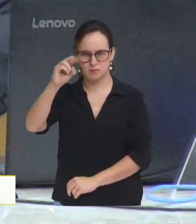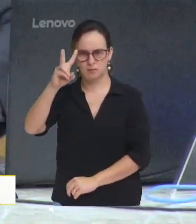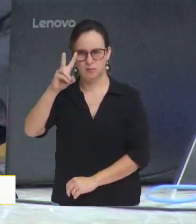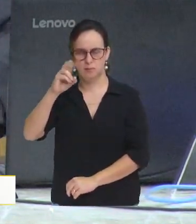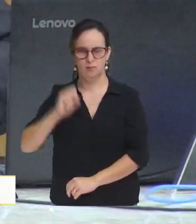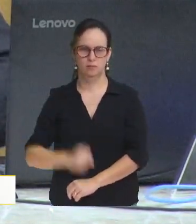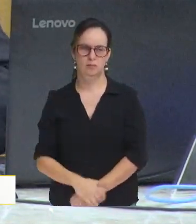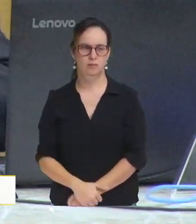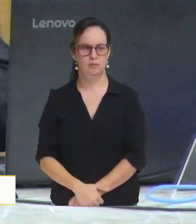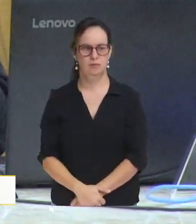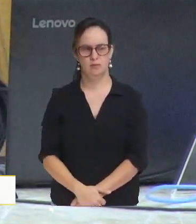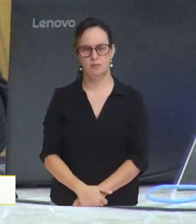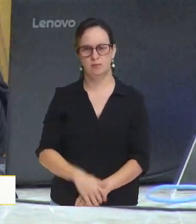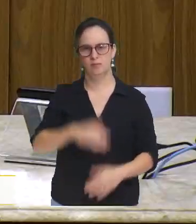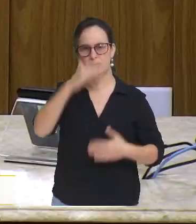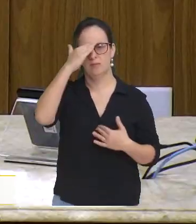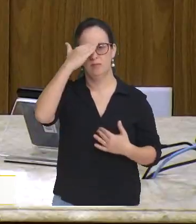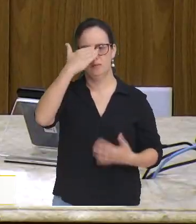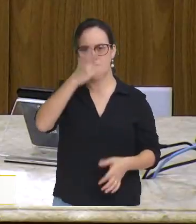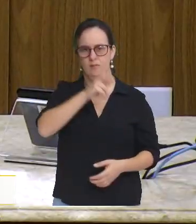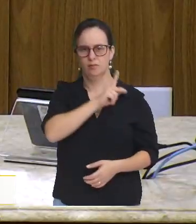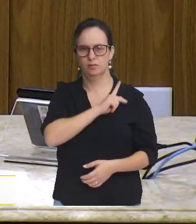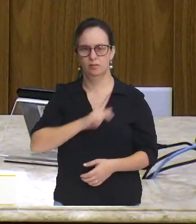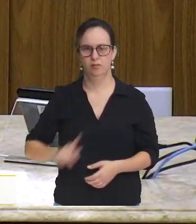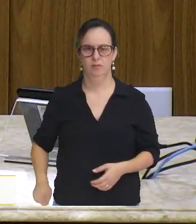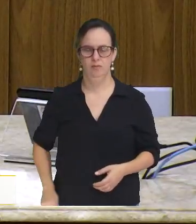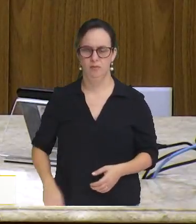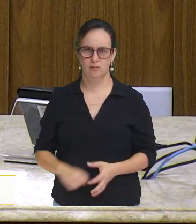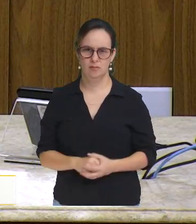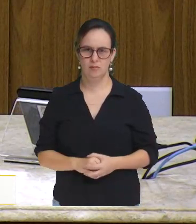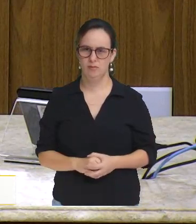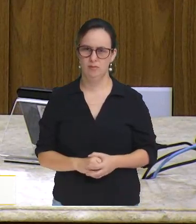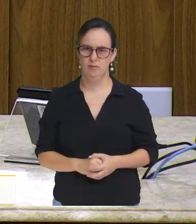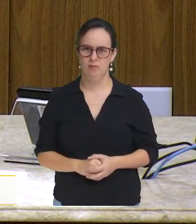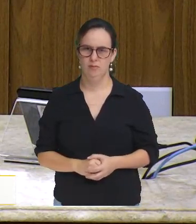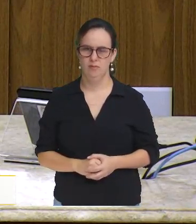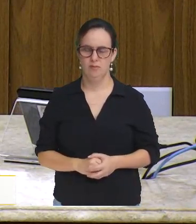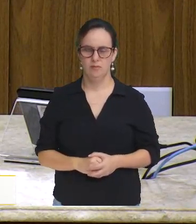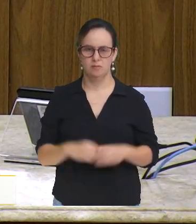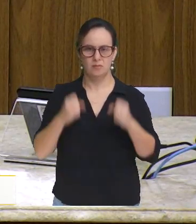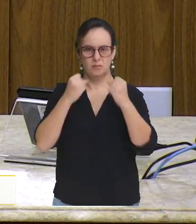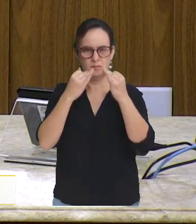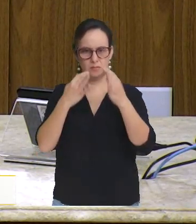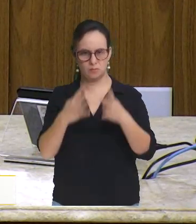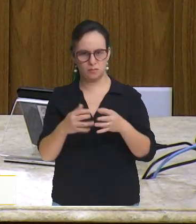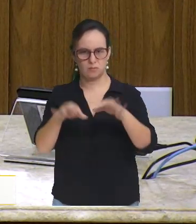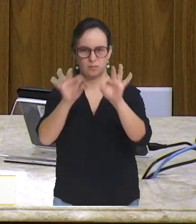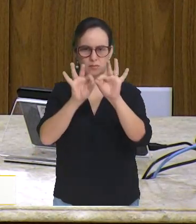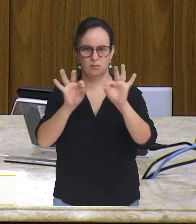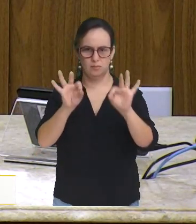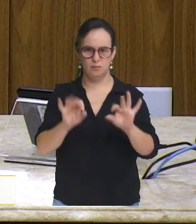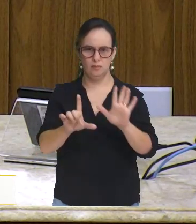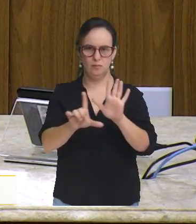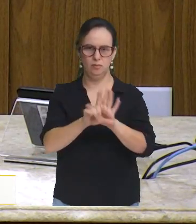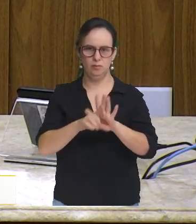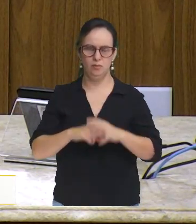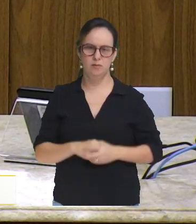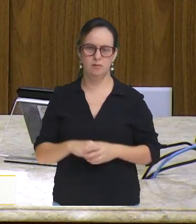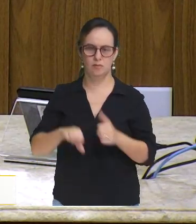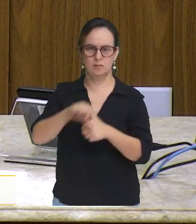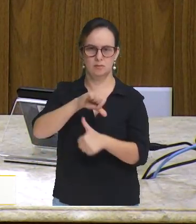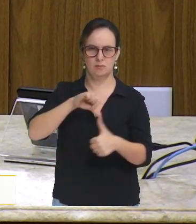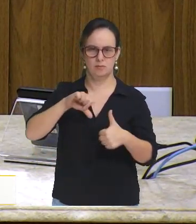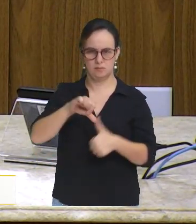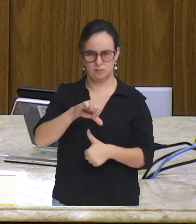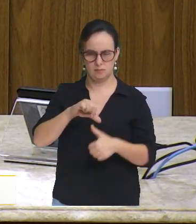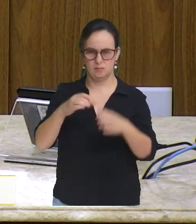presidente. Esse projeto de lei nada mais é do que a permuta de uma área. Ali no atrás da Casa da